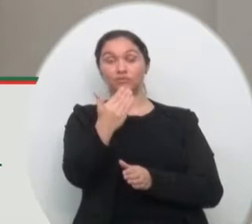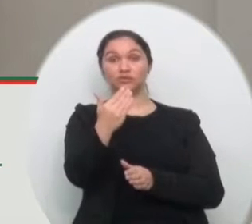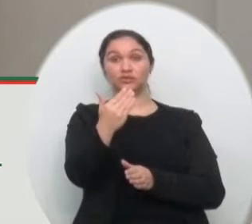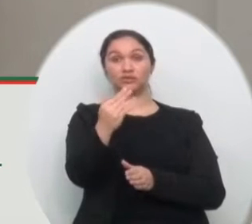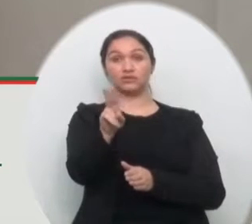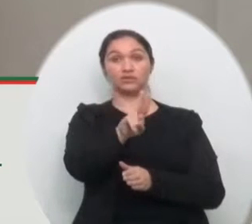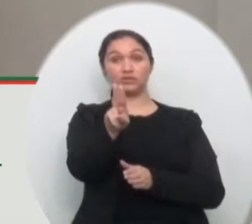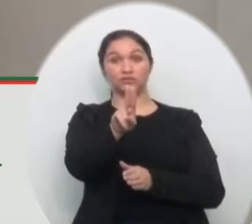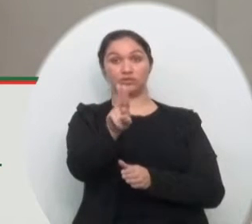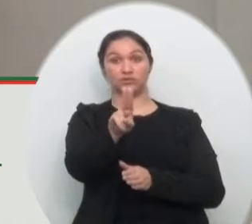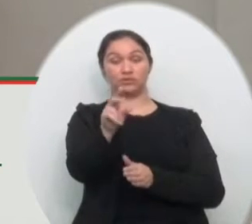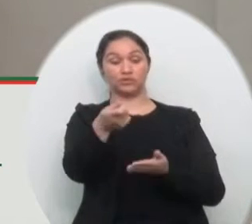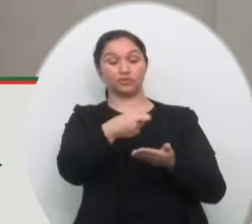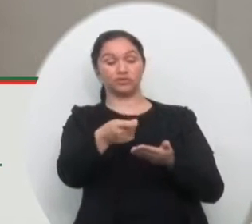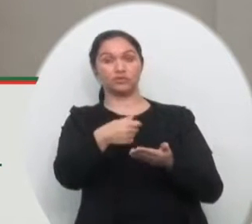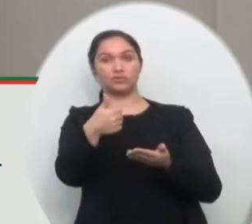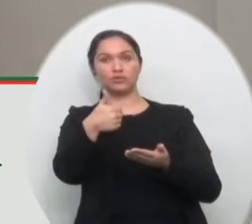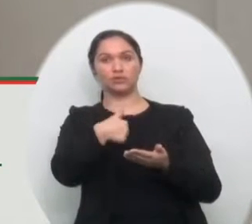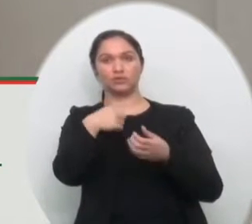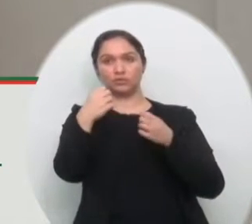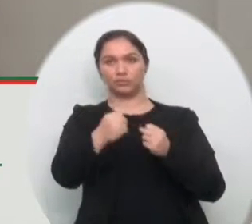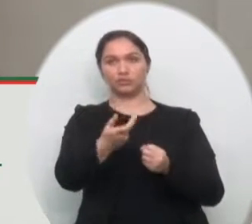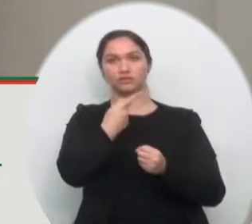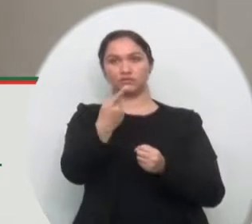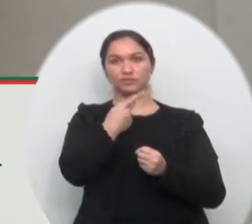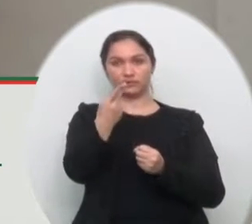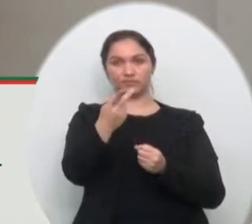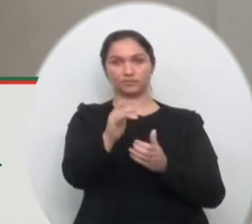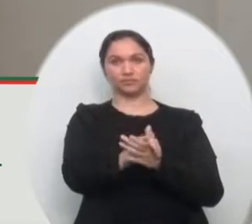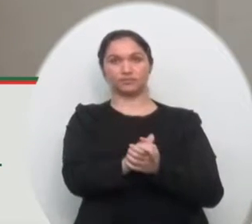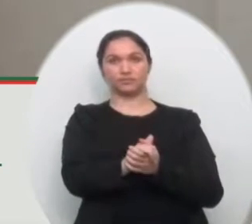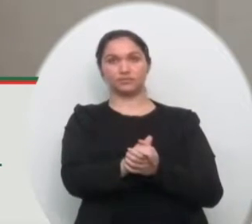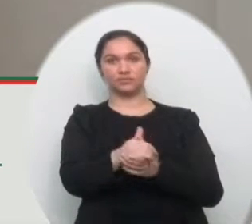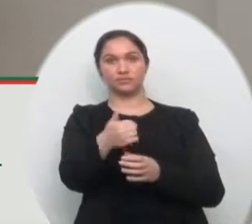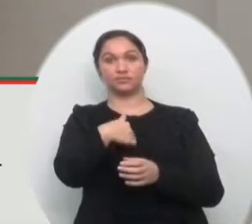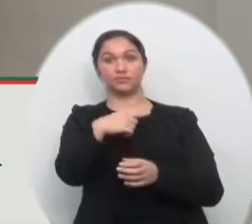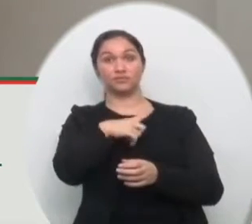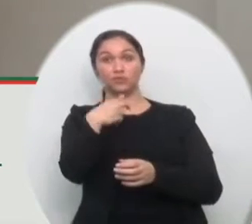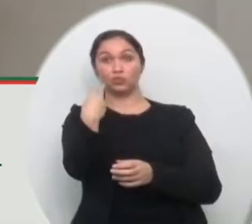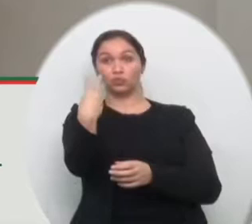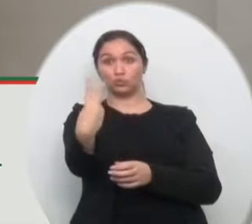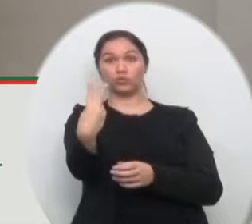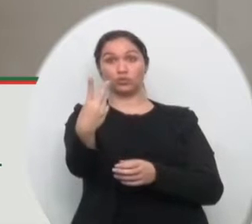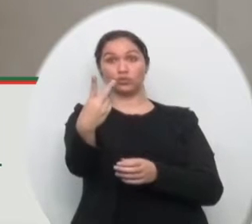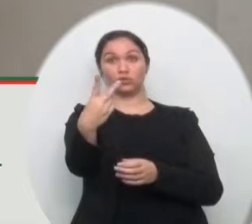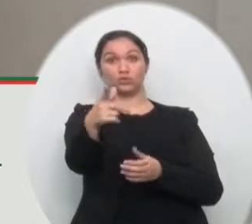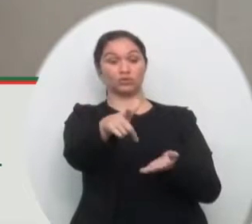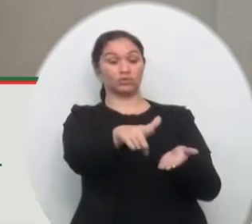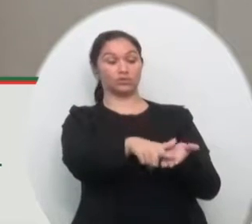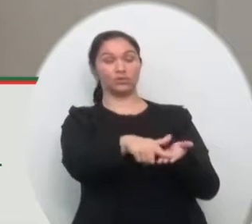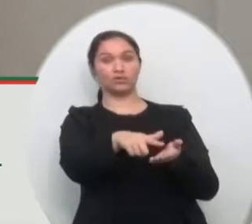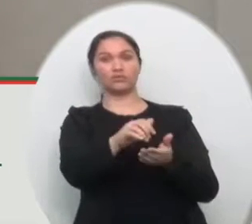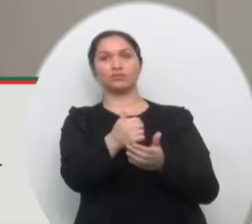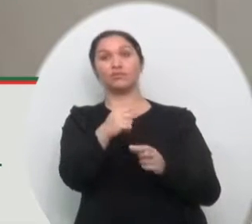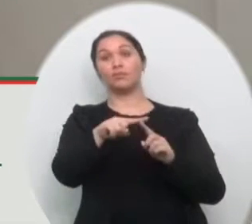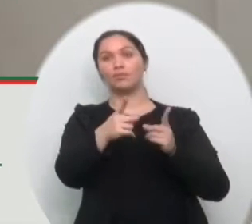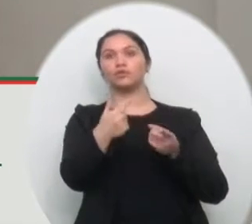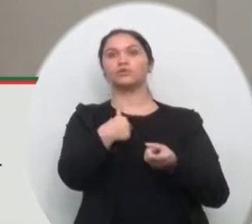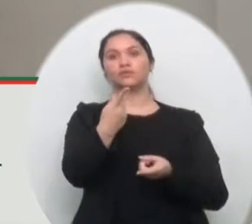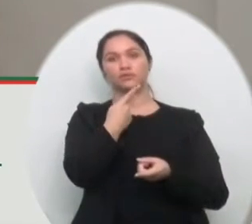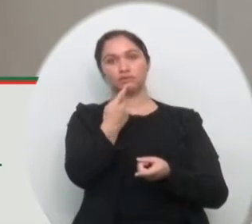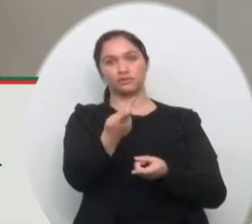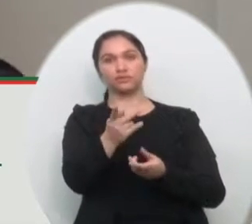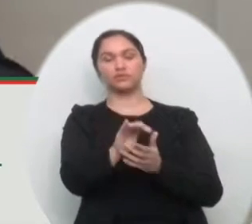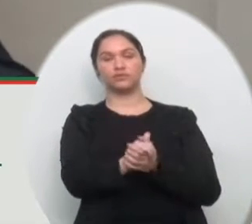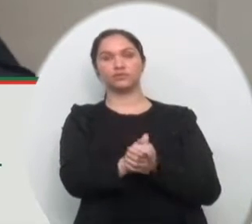e me trouxesse para que eu pudesse mencioná-los aqui. E eu estou com duas folhas cheias aqui, então. Mas eu vou fazer questão de mencioná-los,